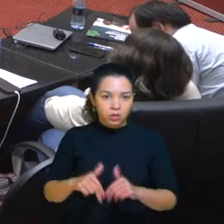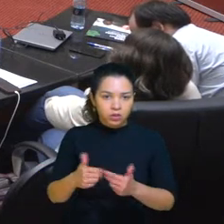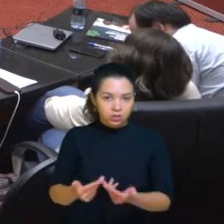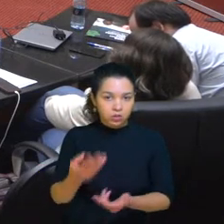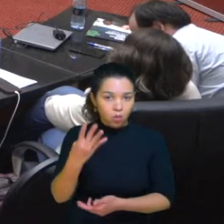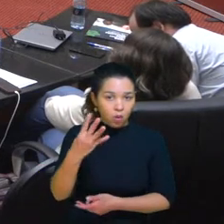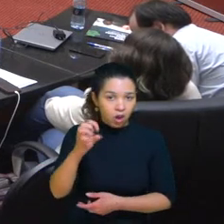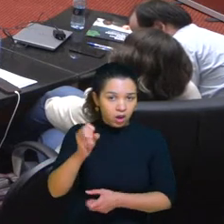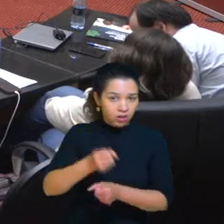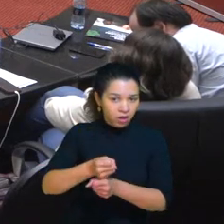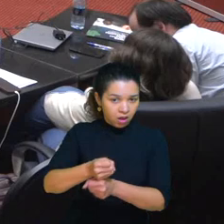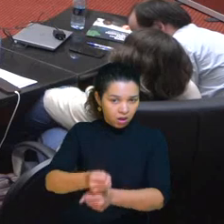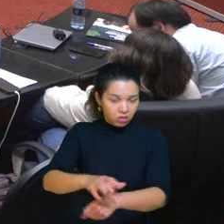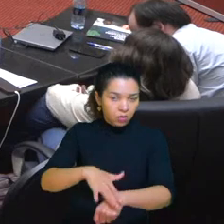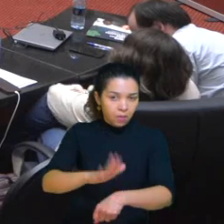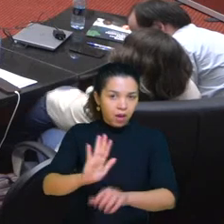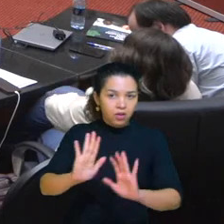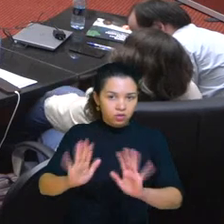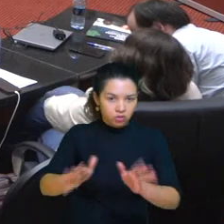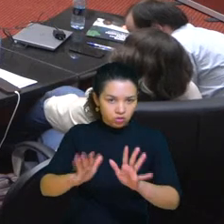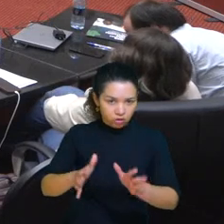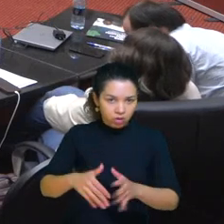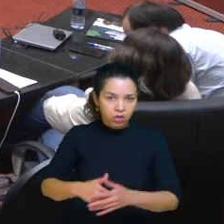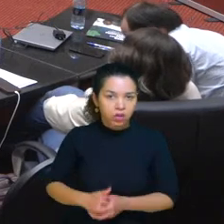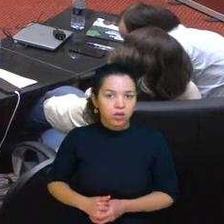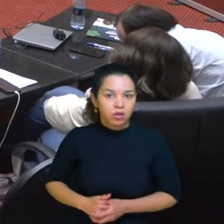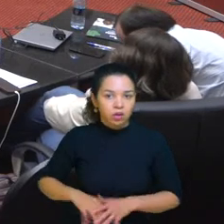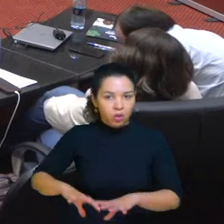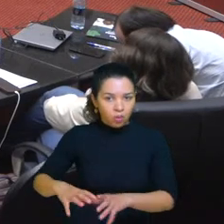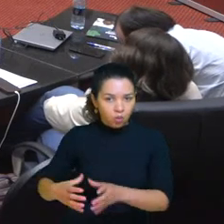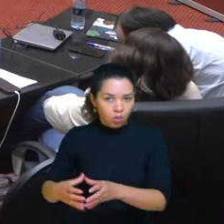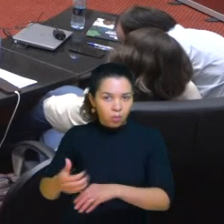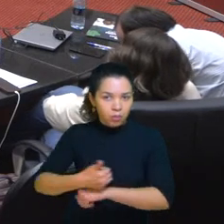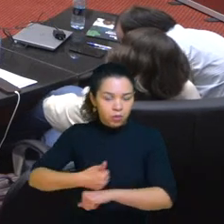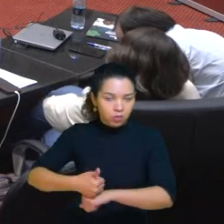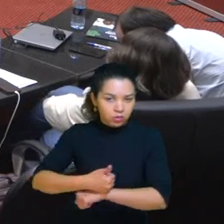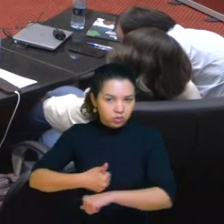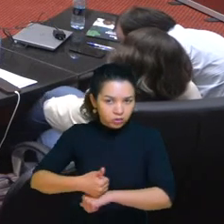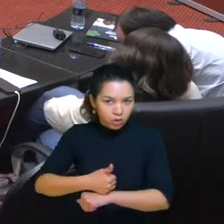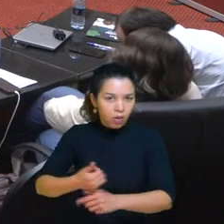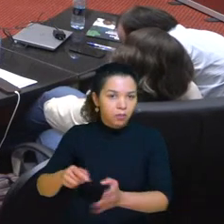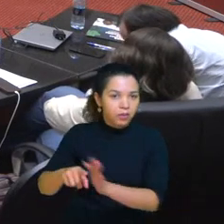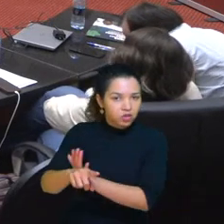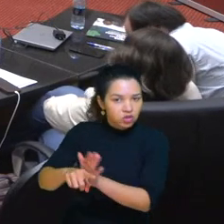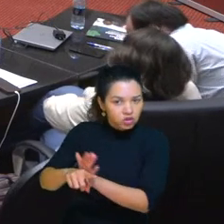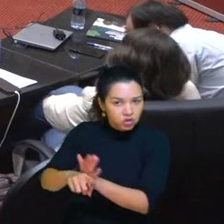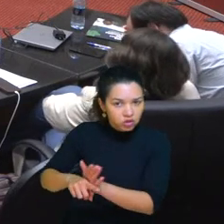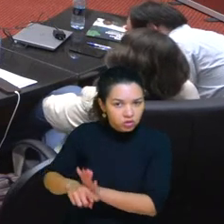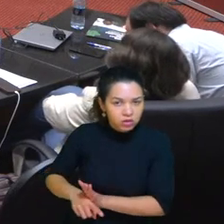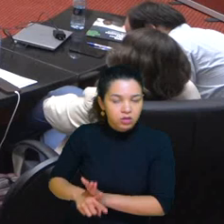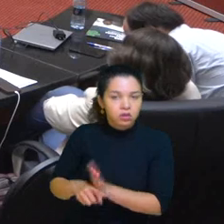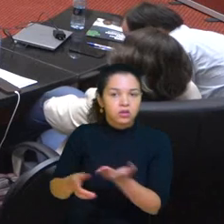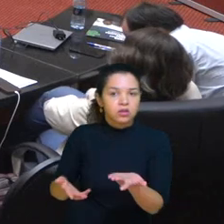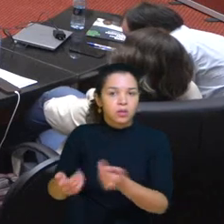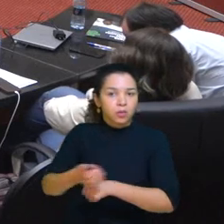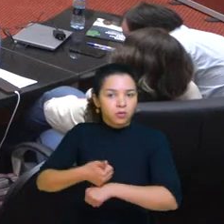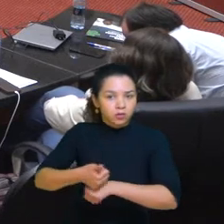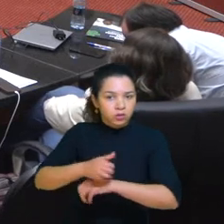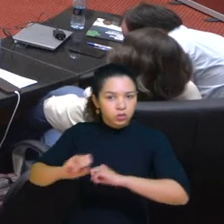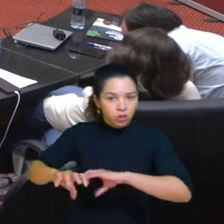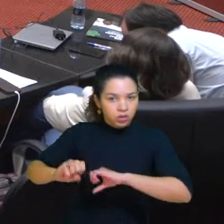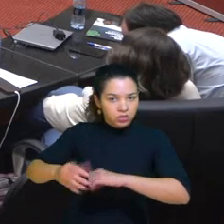40 anos né congrega profissionais pesquisadores né profissionais da Educação